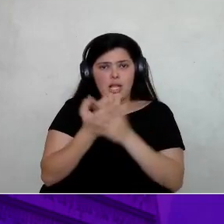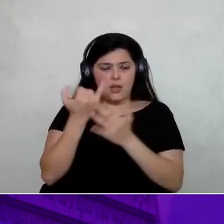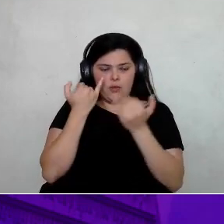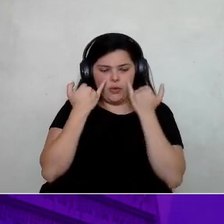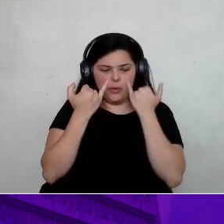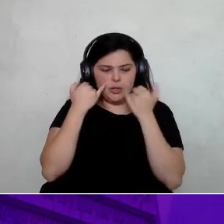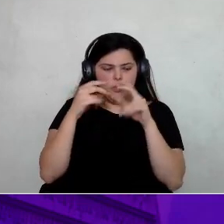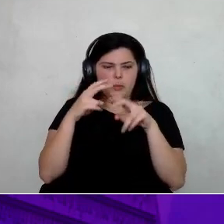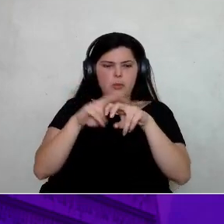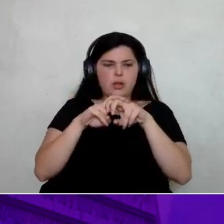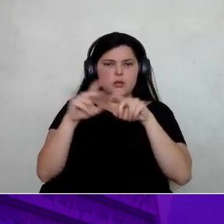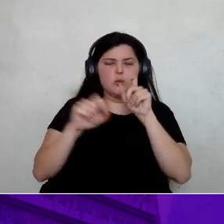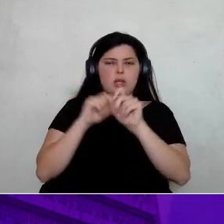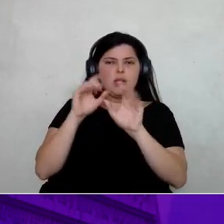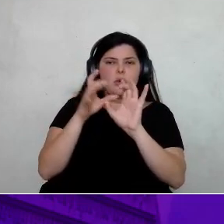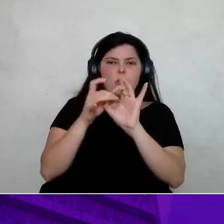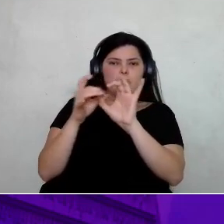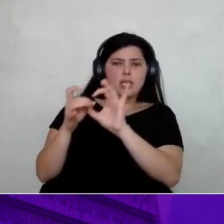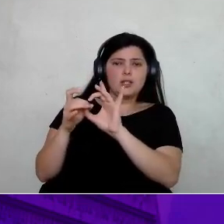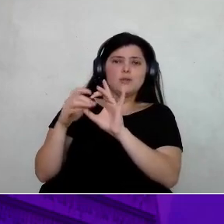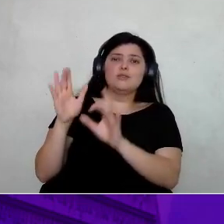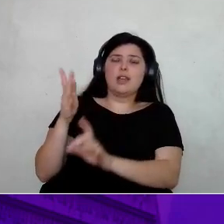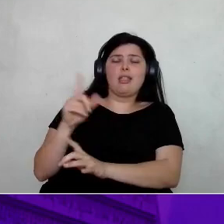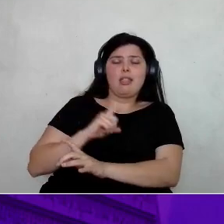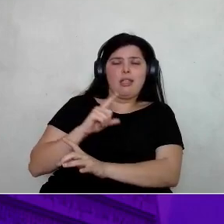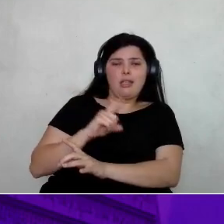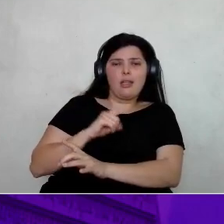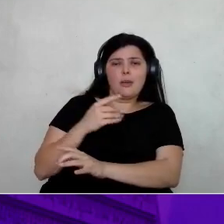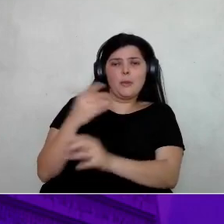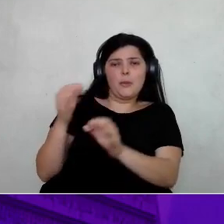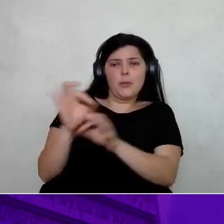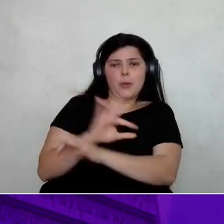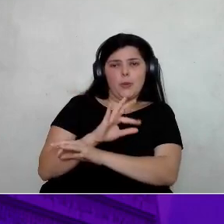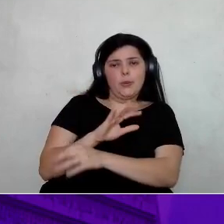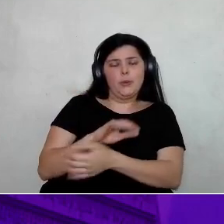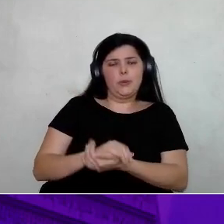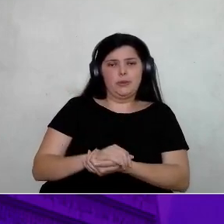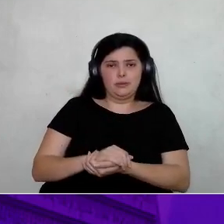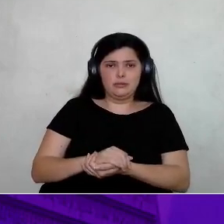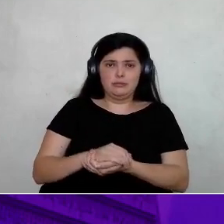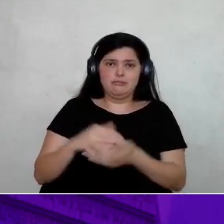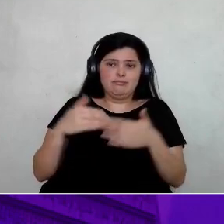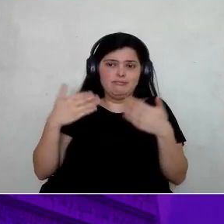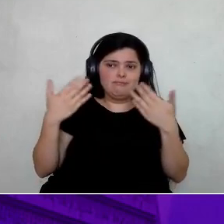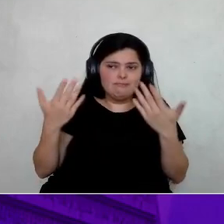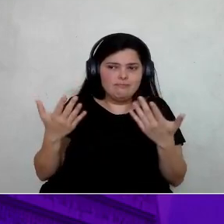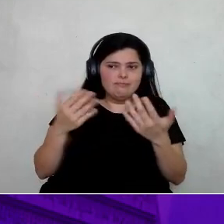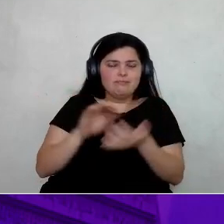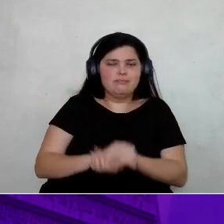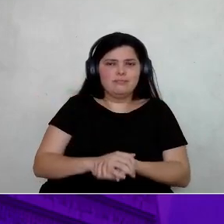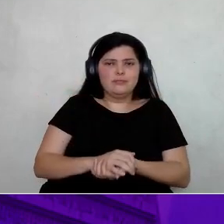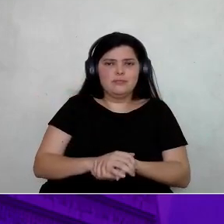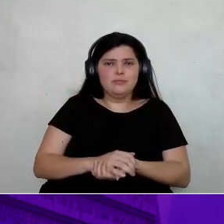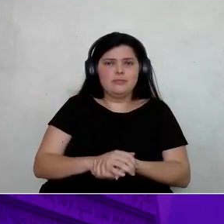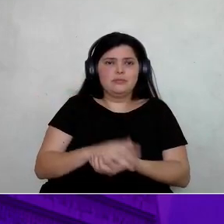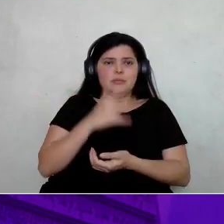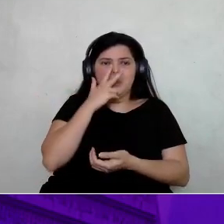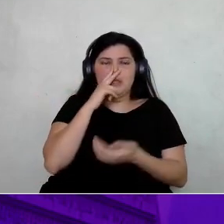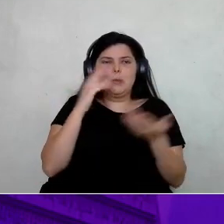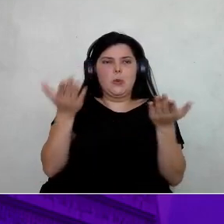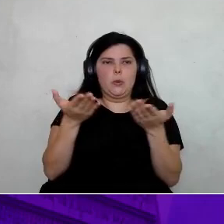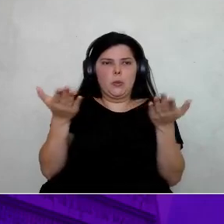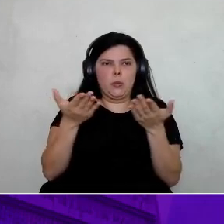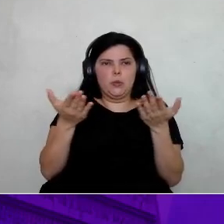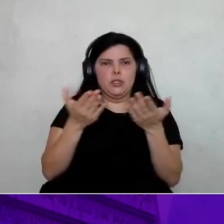de um contexto que já veio, que foi existente. Né? Então, por mais que hoje tenha